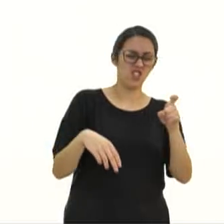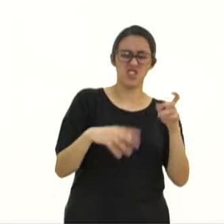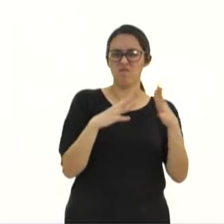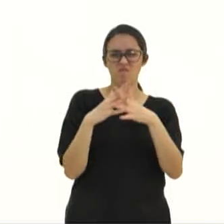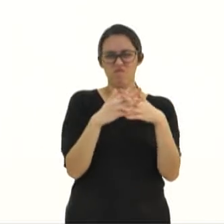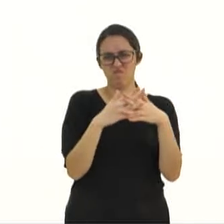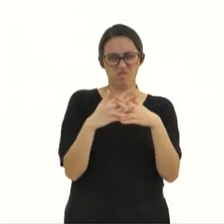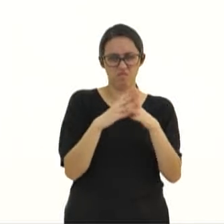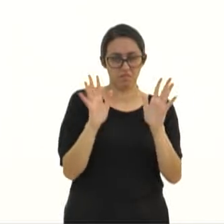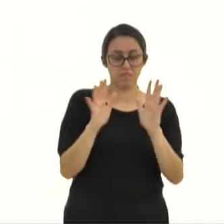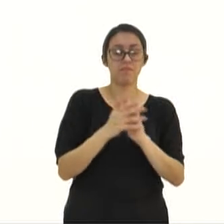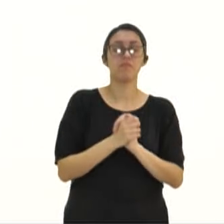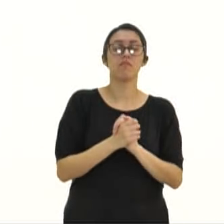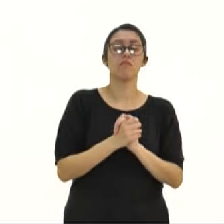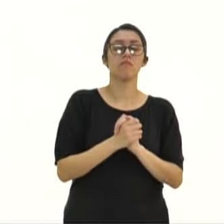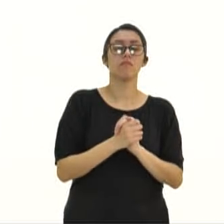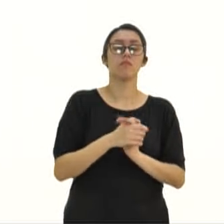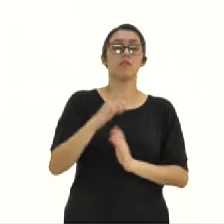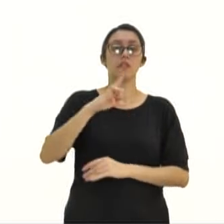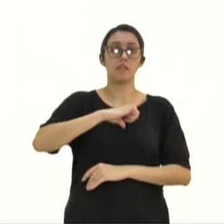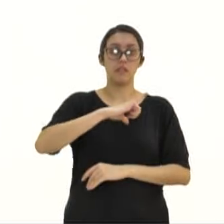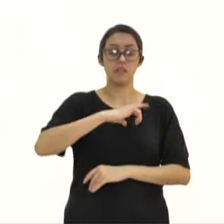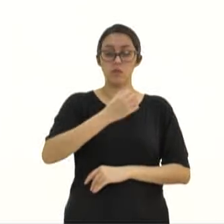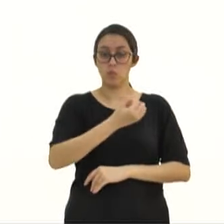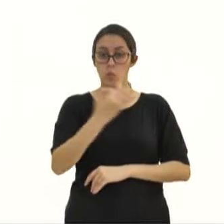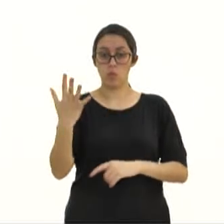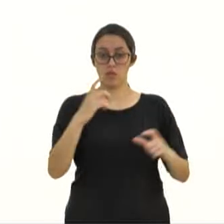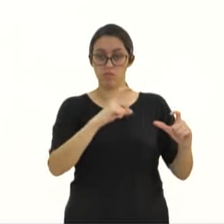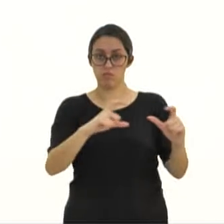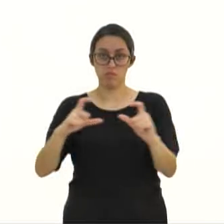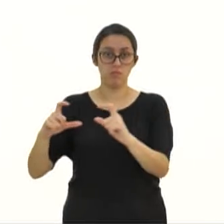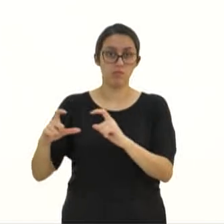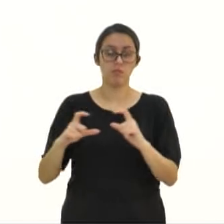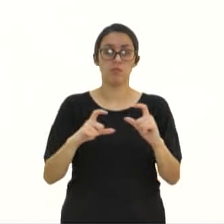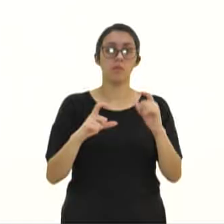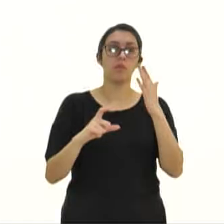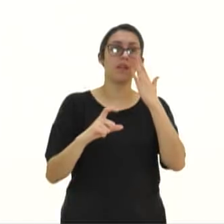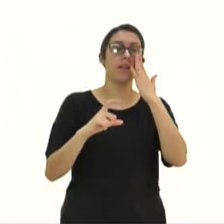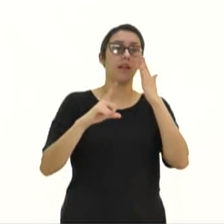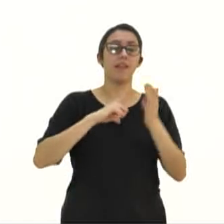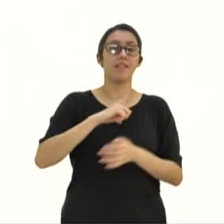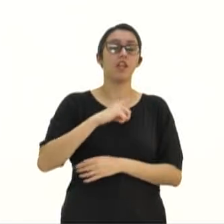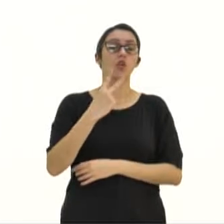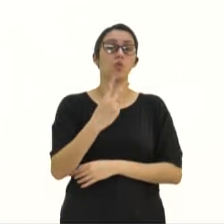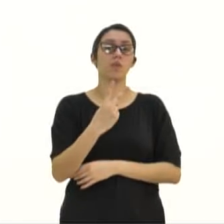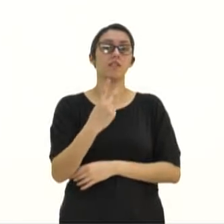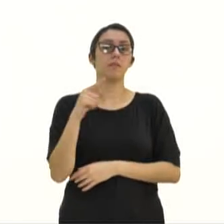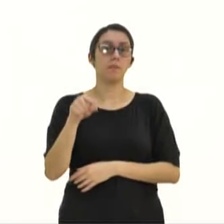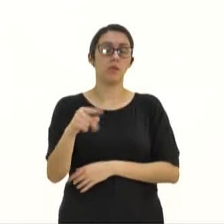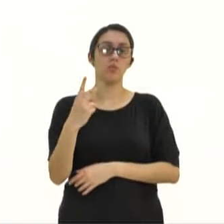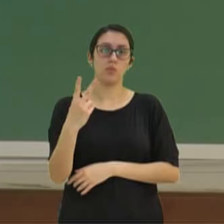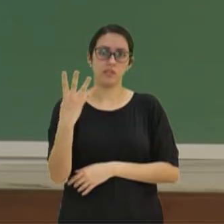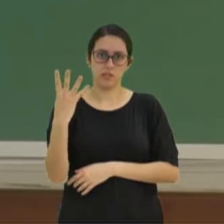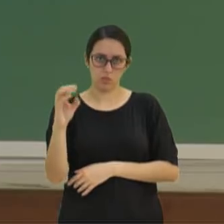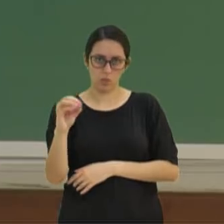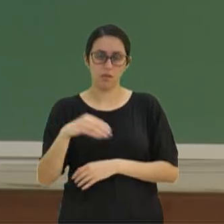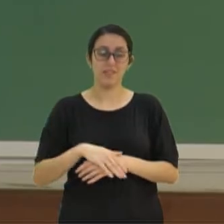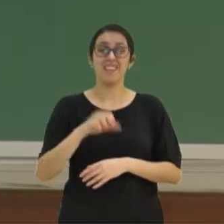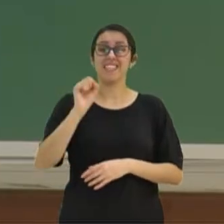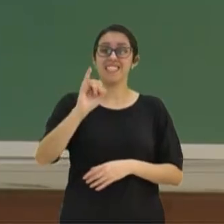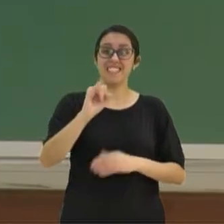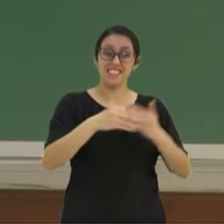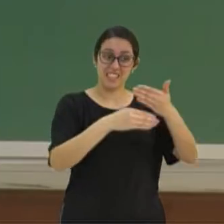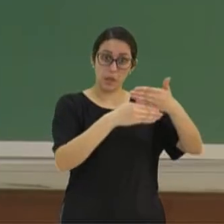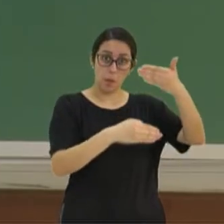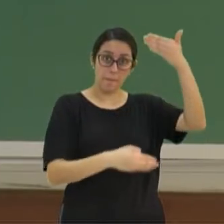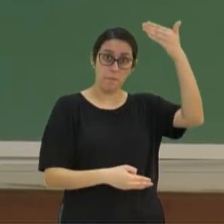problema. A quantidade de tijolos, o Antônio utilizou 2.240 tijolos para isso aqui. Caso o muro tivesse